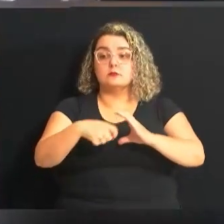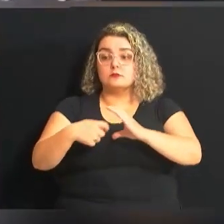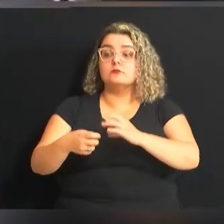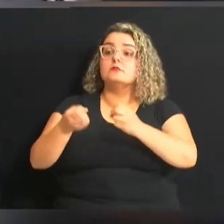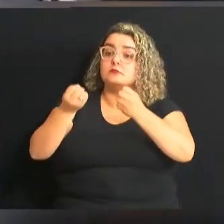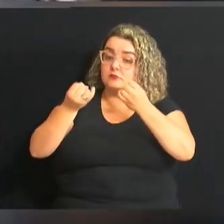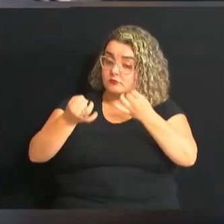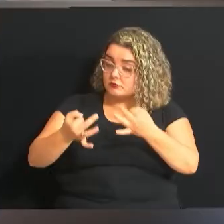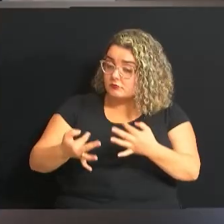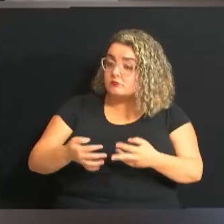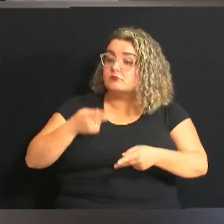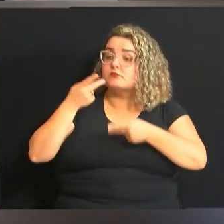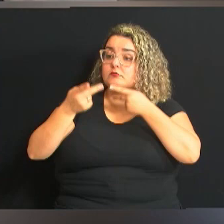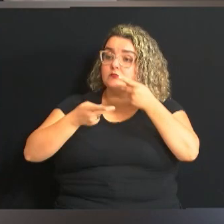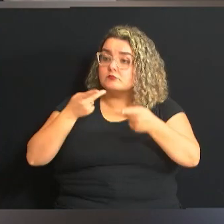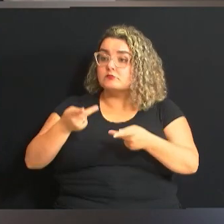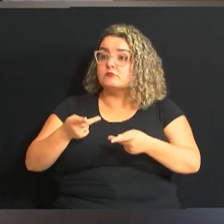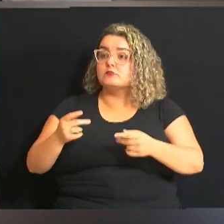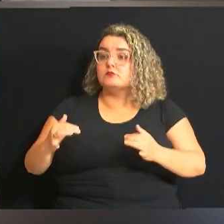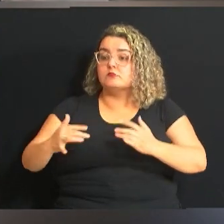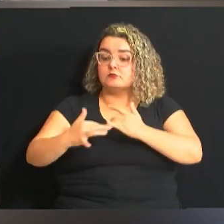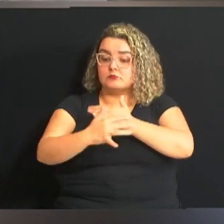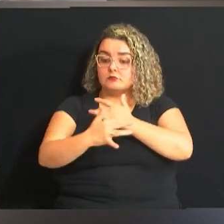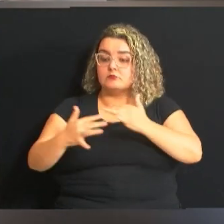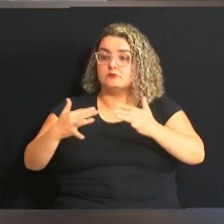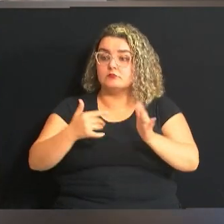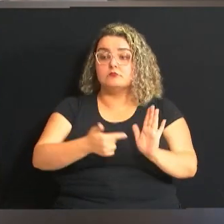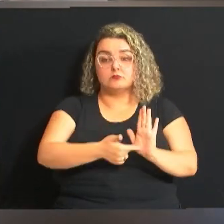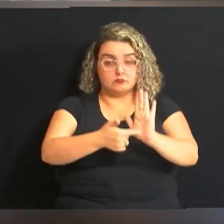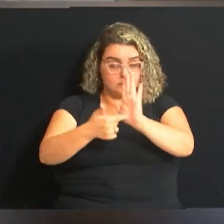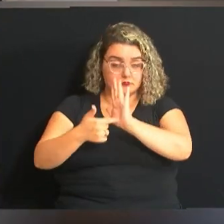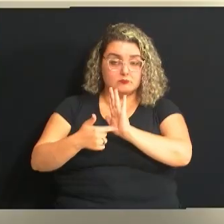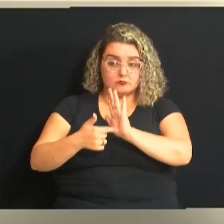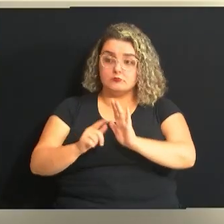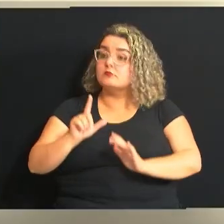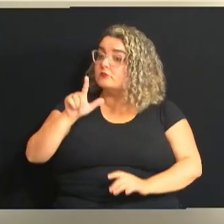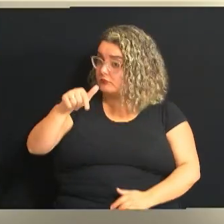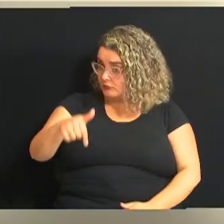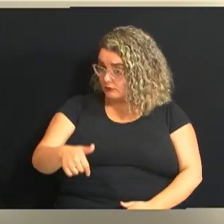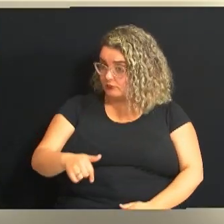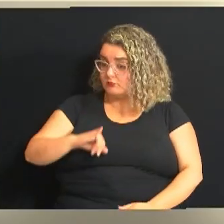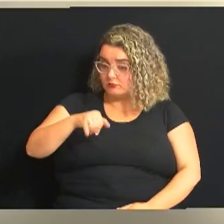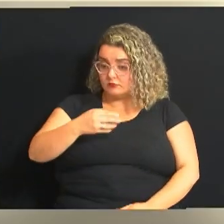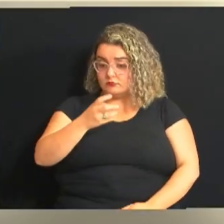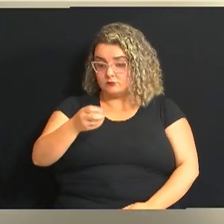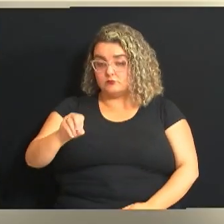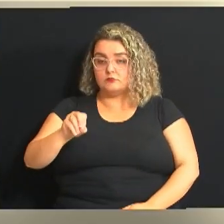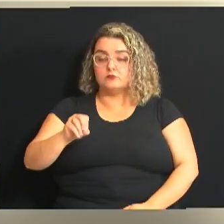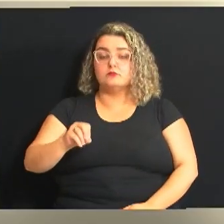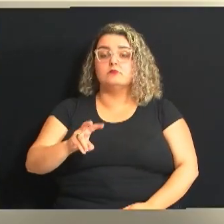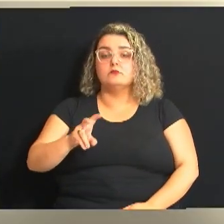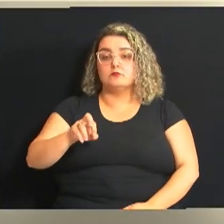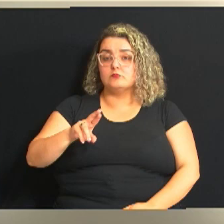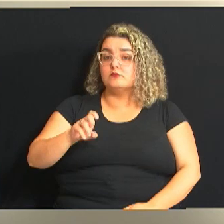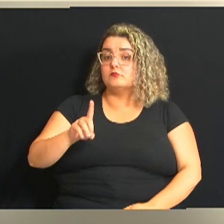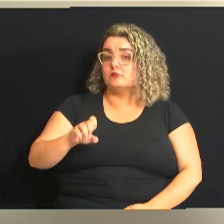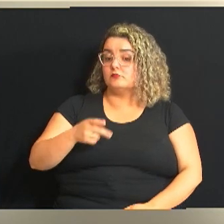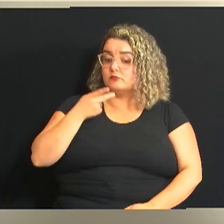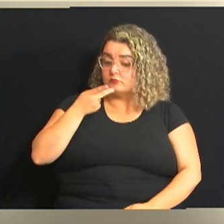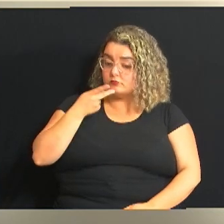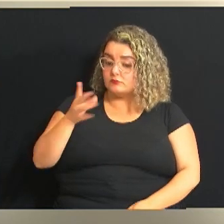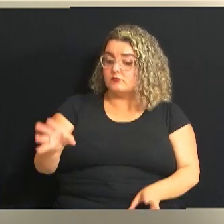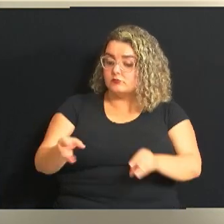explicativo falando sobre urbanização foi exibido. Logo em seguida, João Verde fez suas considerações sobre o